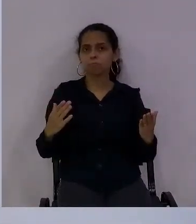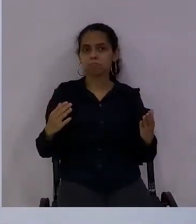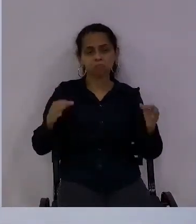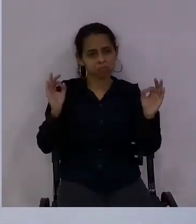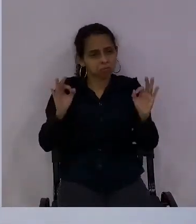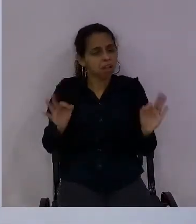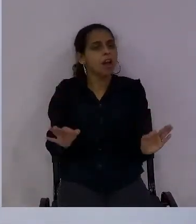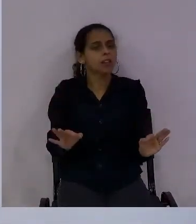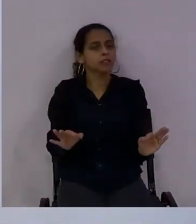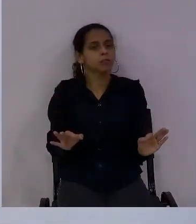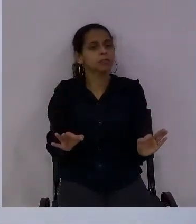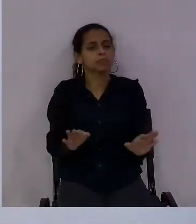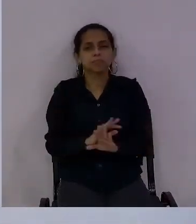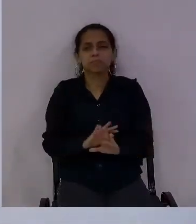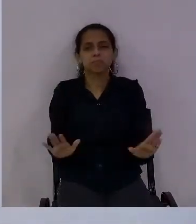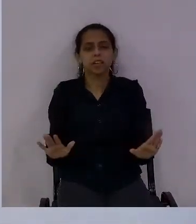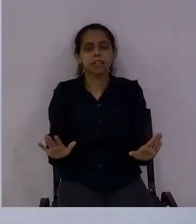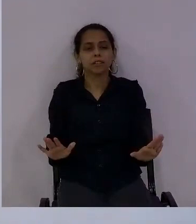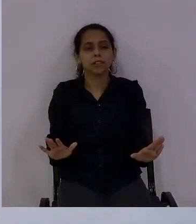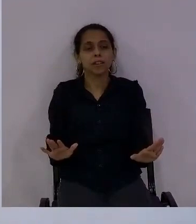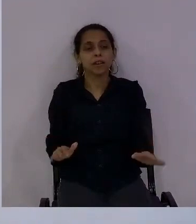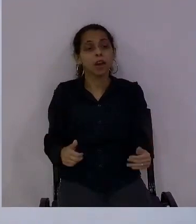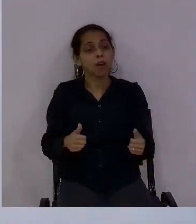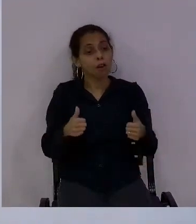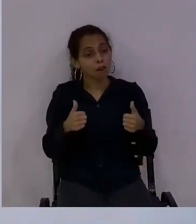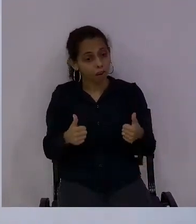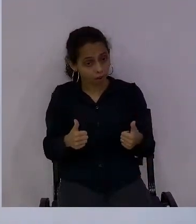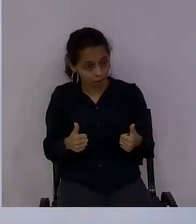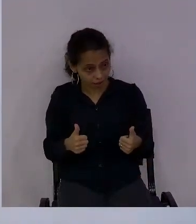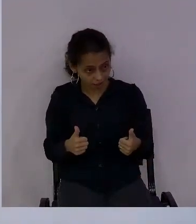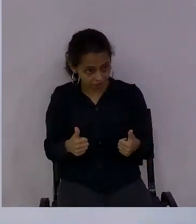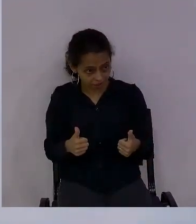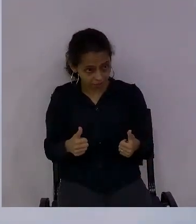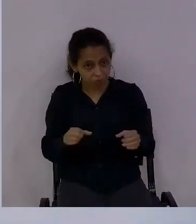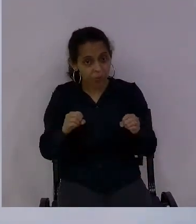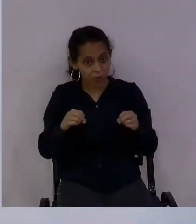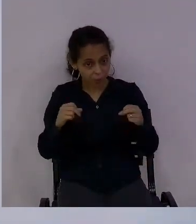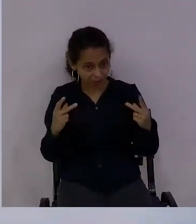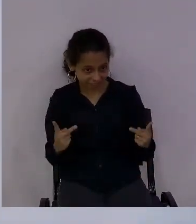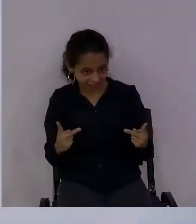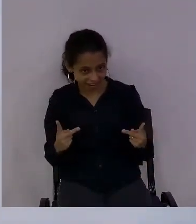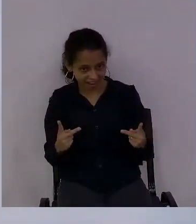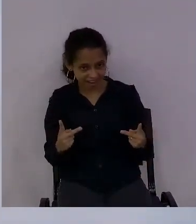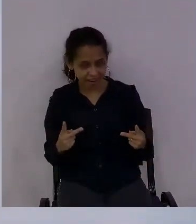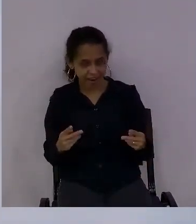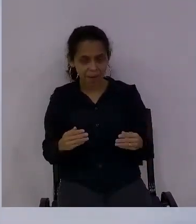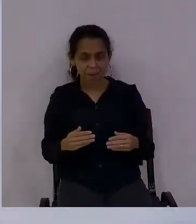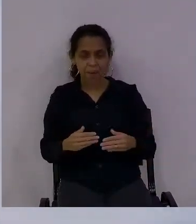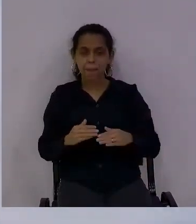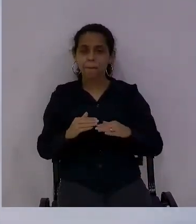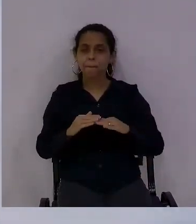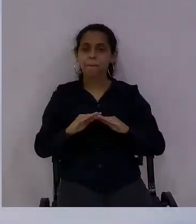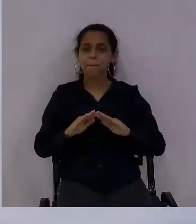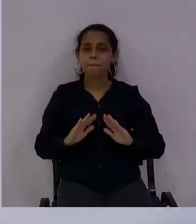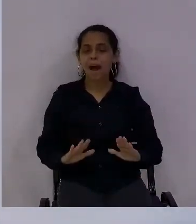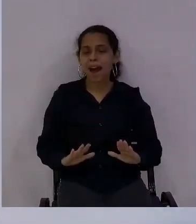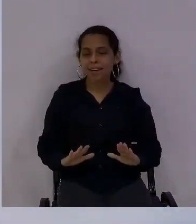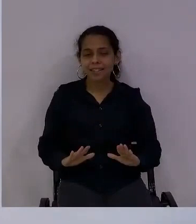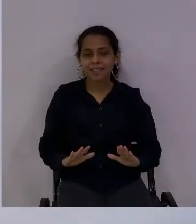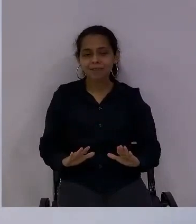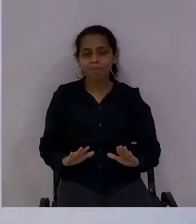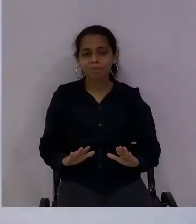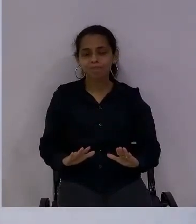ver com a obra de Cristo, a obra redentora de Cristo. Ele leva sobre si a punição que era para ser minha e